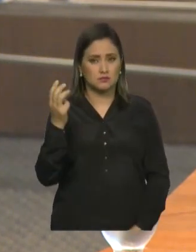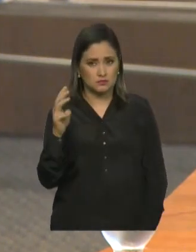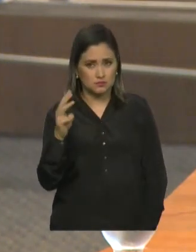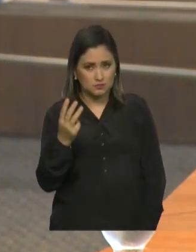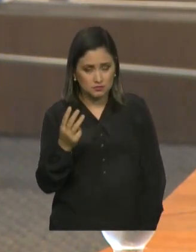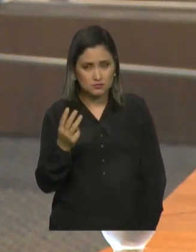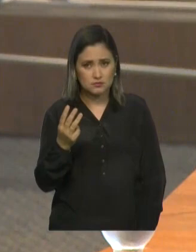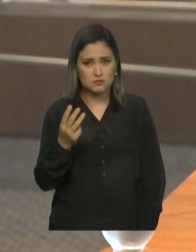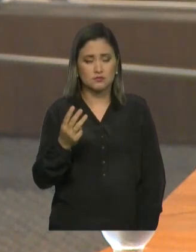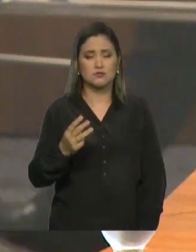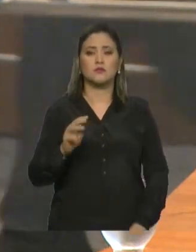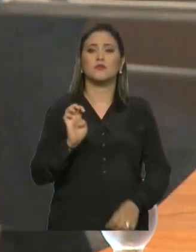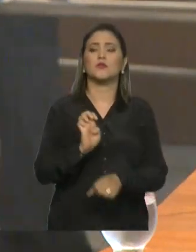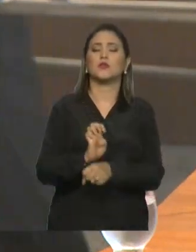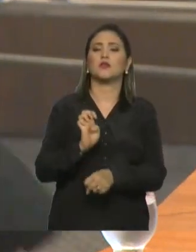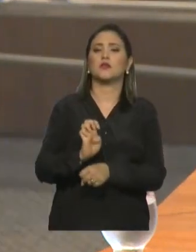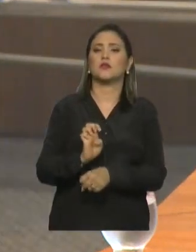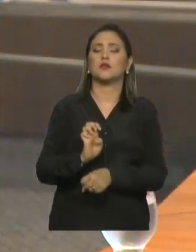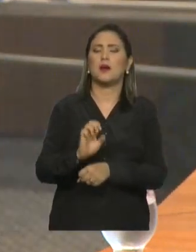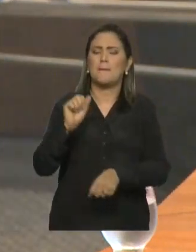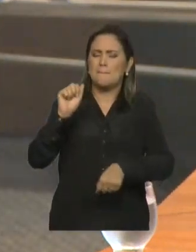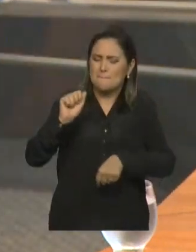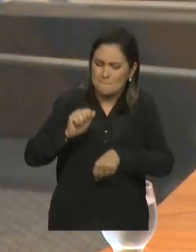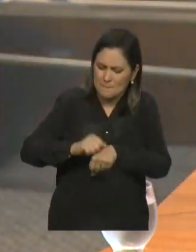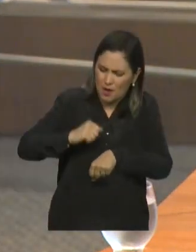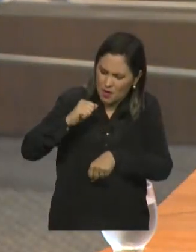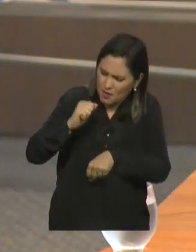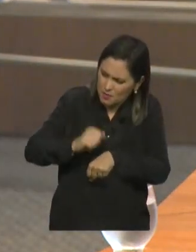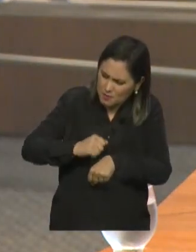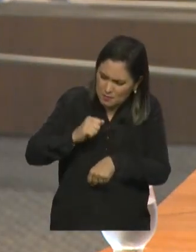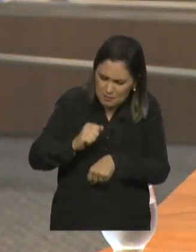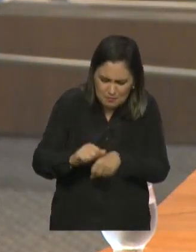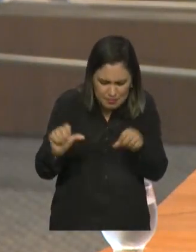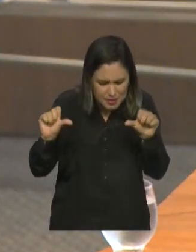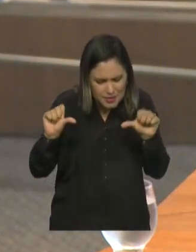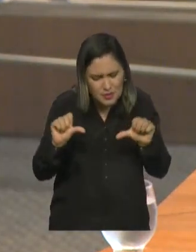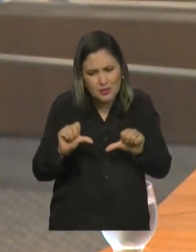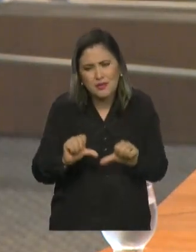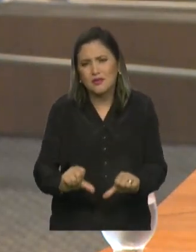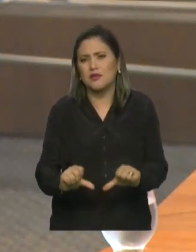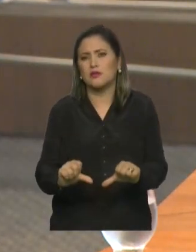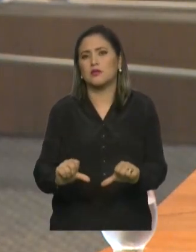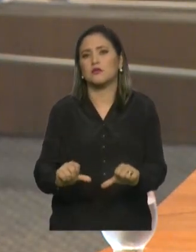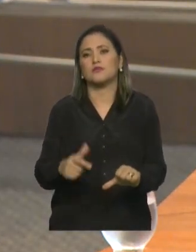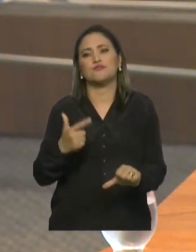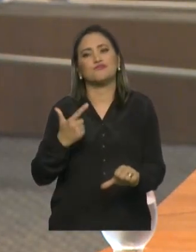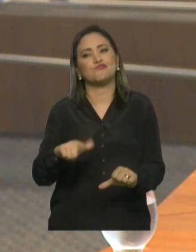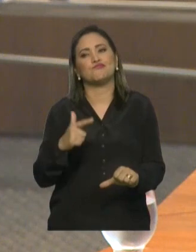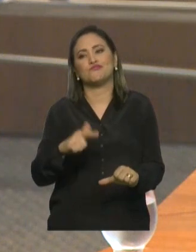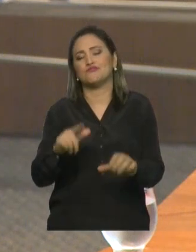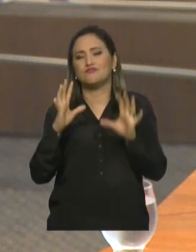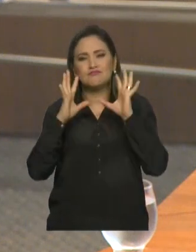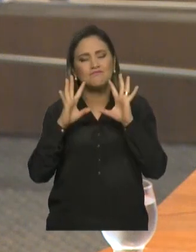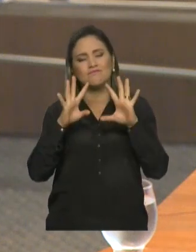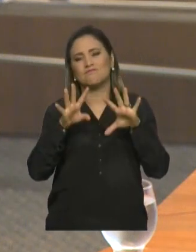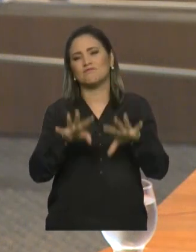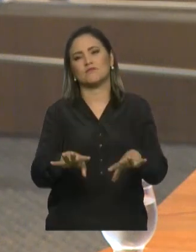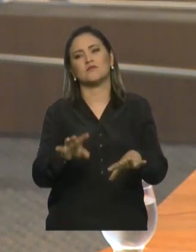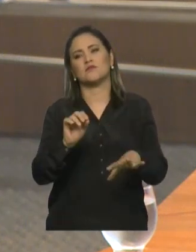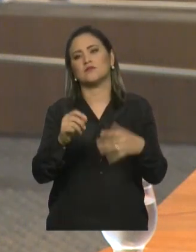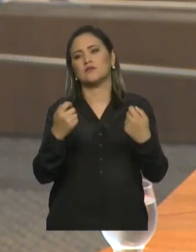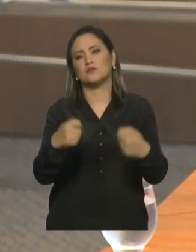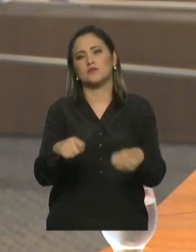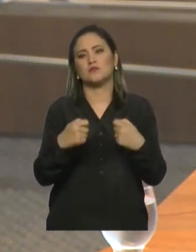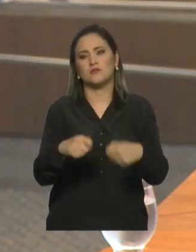que é o estado mais pobre da federação, não tenha a atenção que deve ter pelo